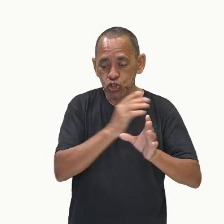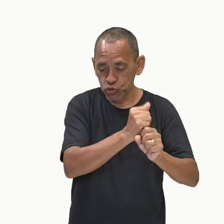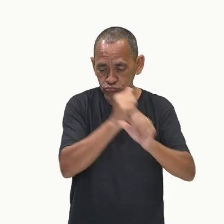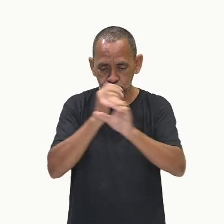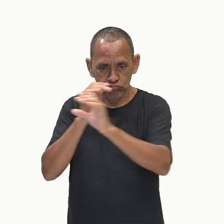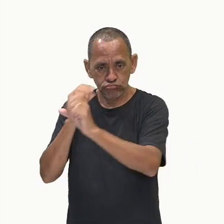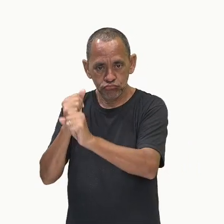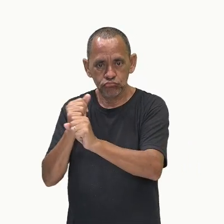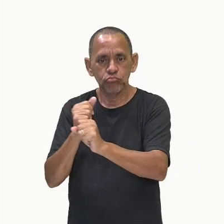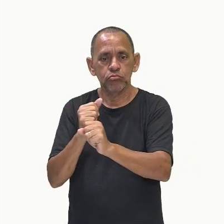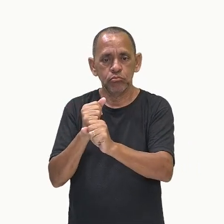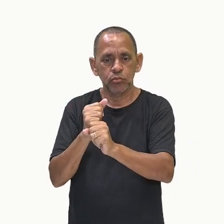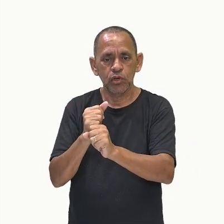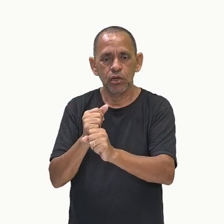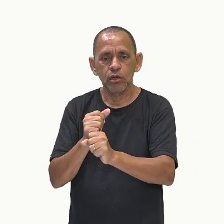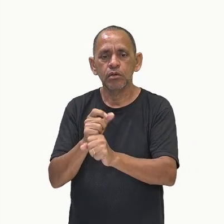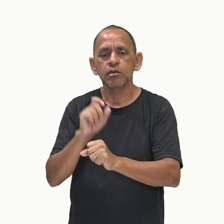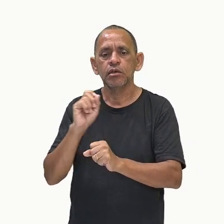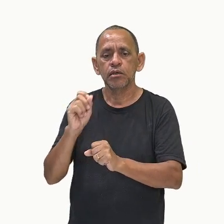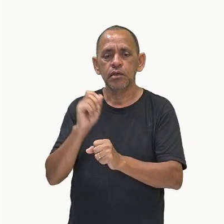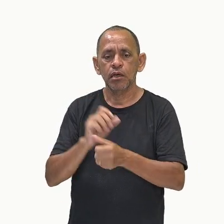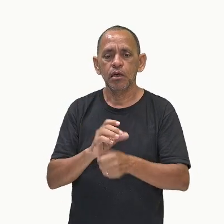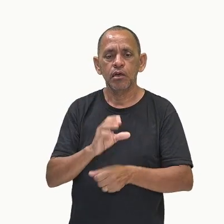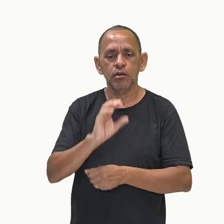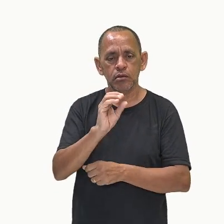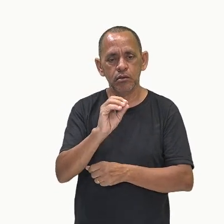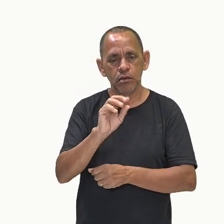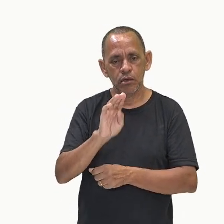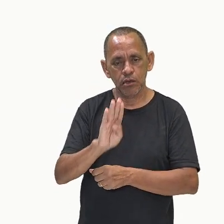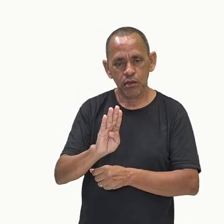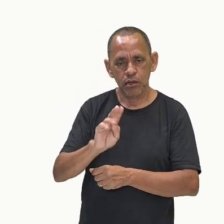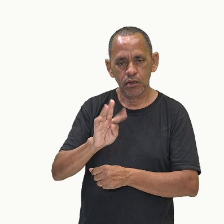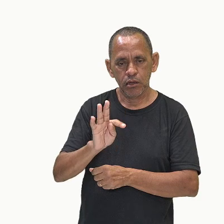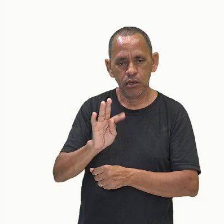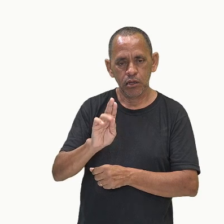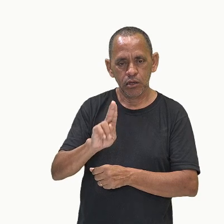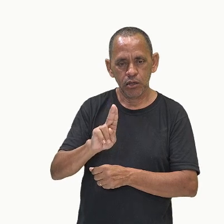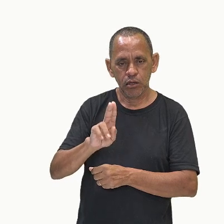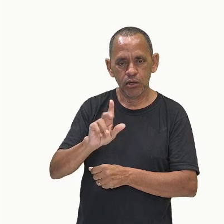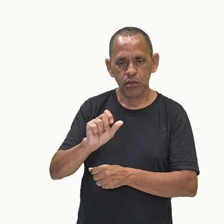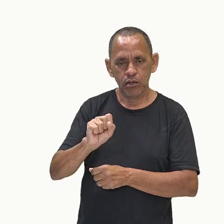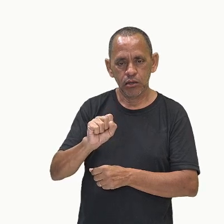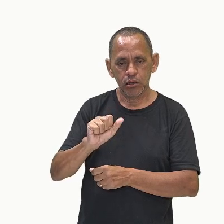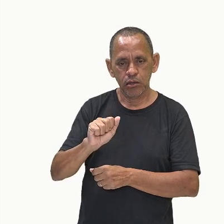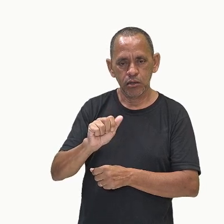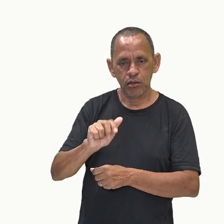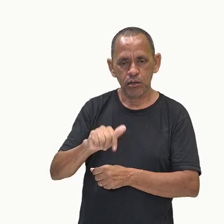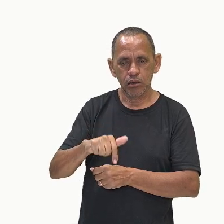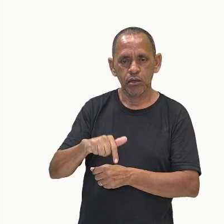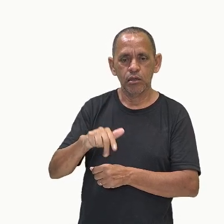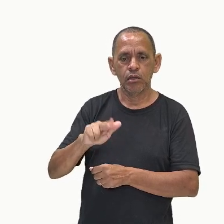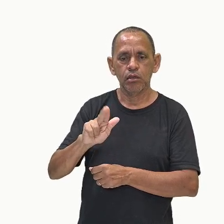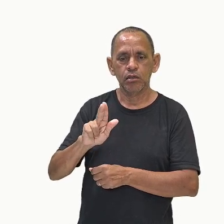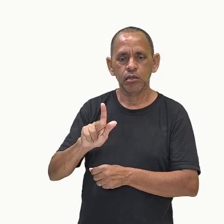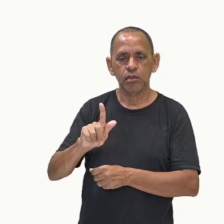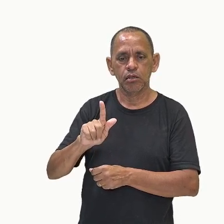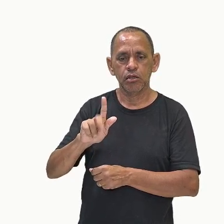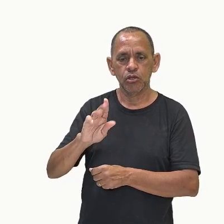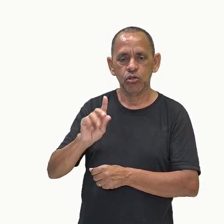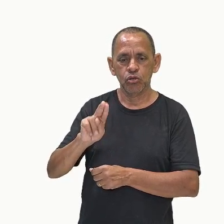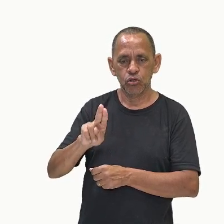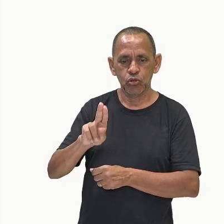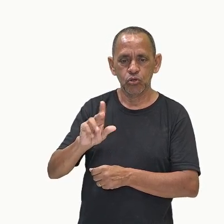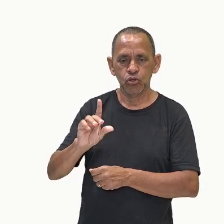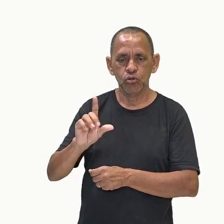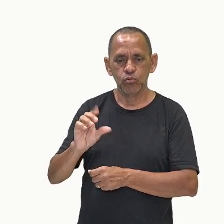quê? Obtusângulo. Vamos ver aí qual dessas três o nosso triângulo aí ele vai